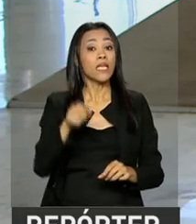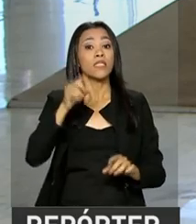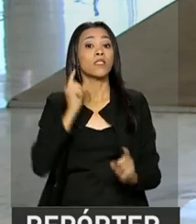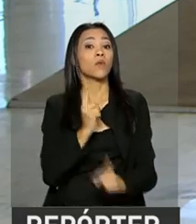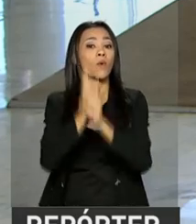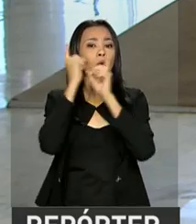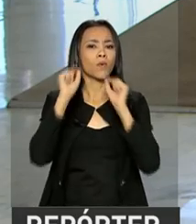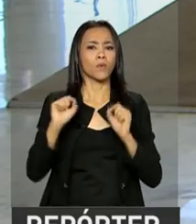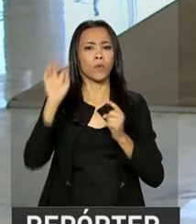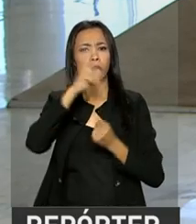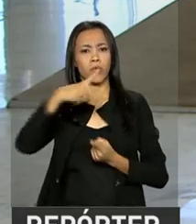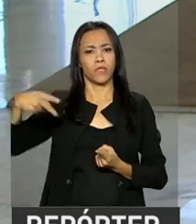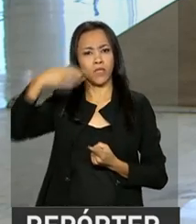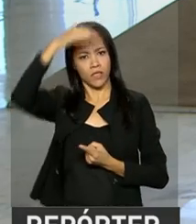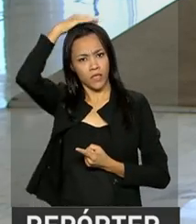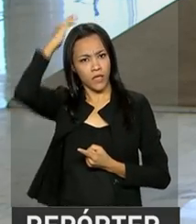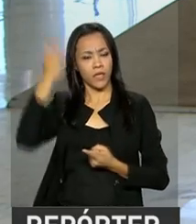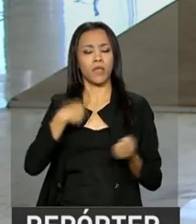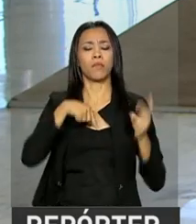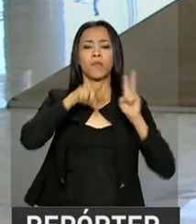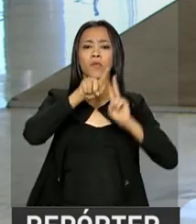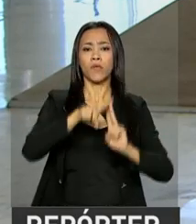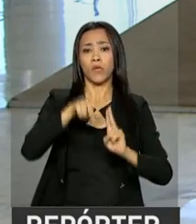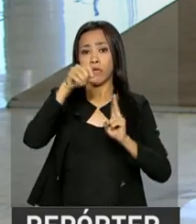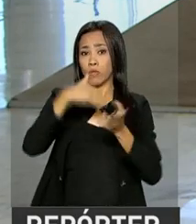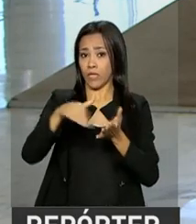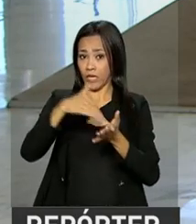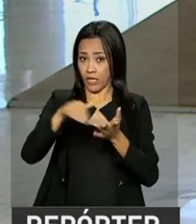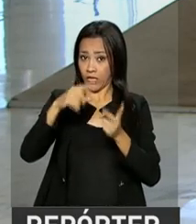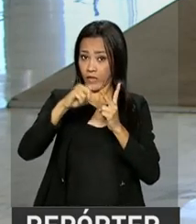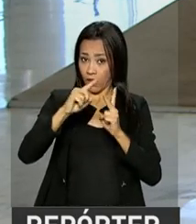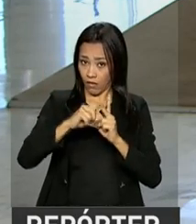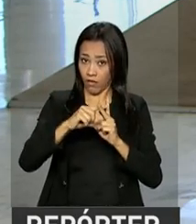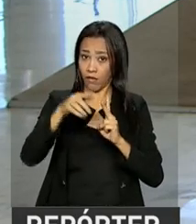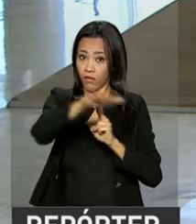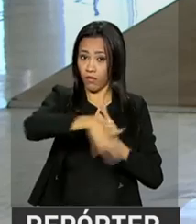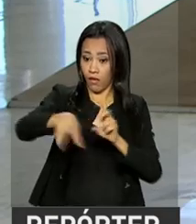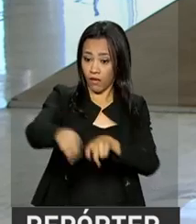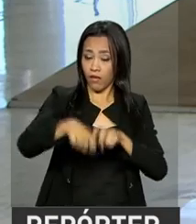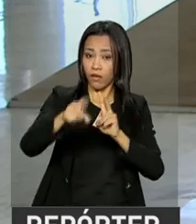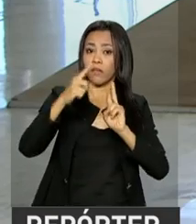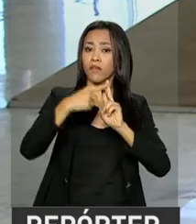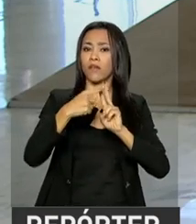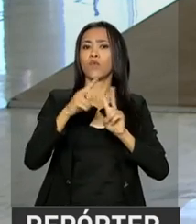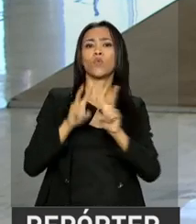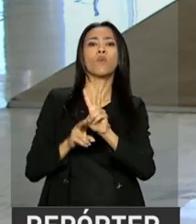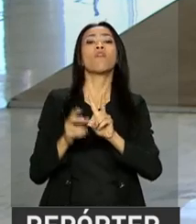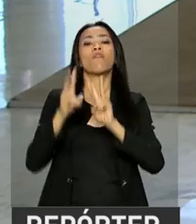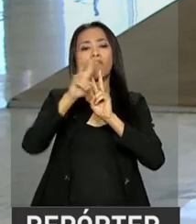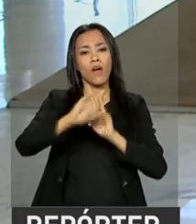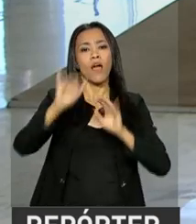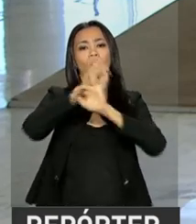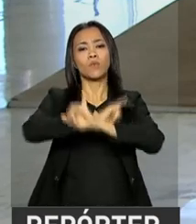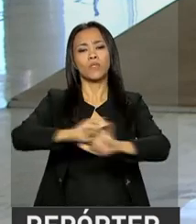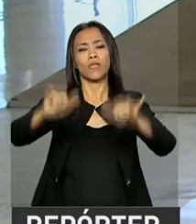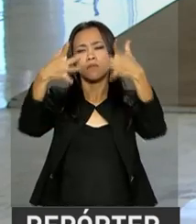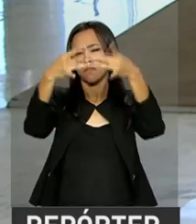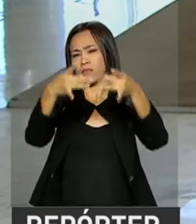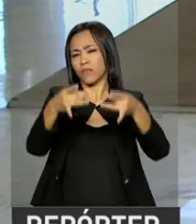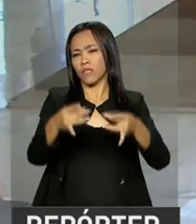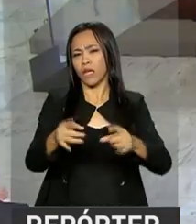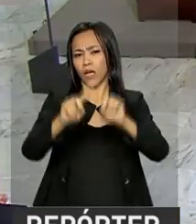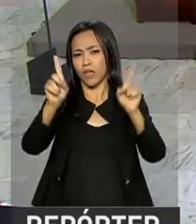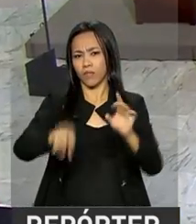Michel Temer e o secretário especial da Agricultura Familiar e do Desenvolvimento Agrário José Ricardo Roseno vão anunciar os detalhes do